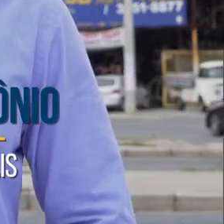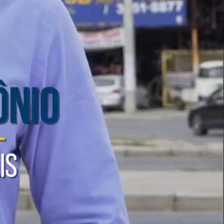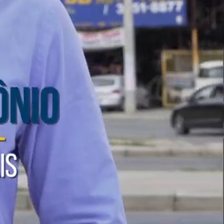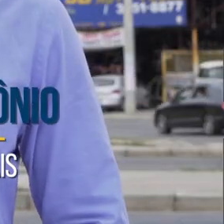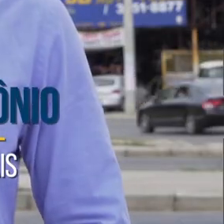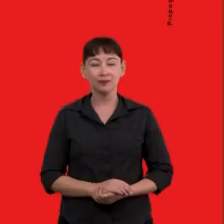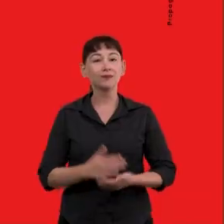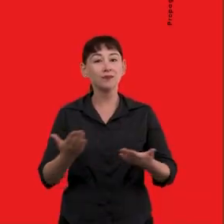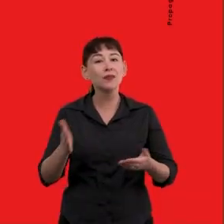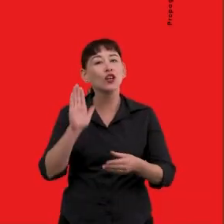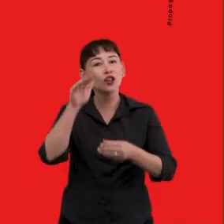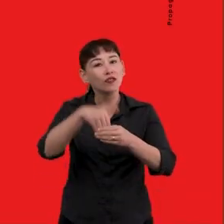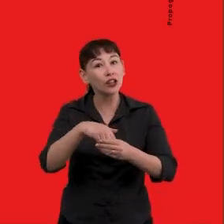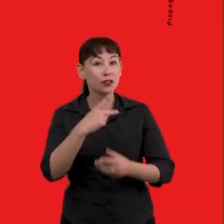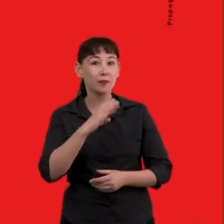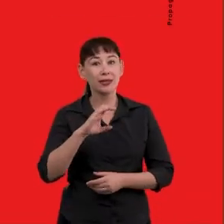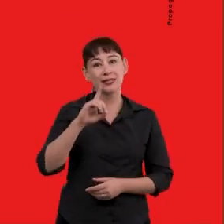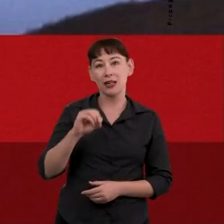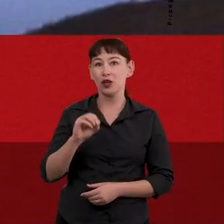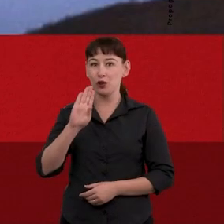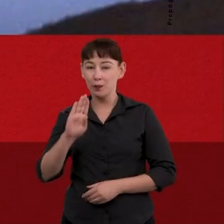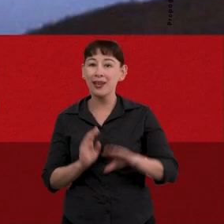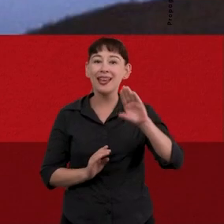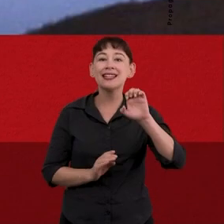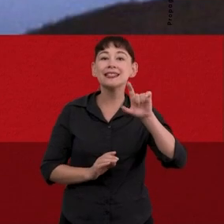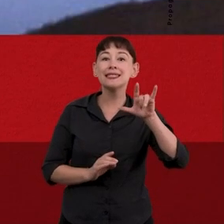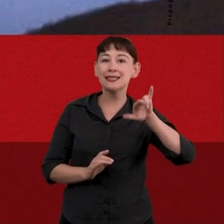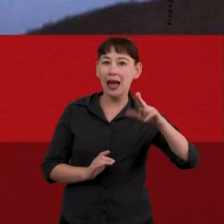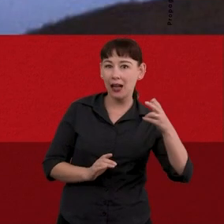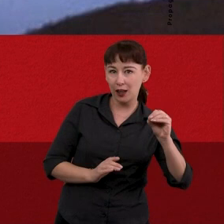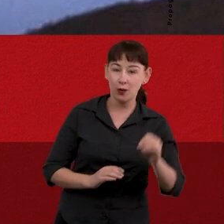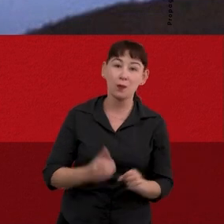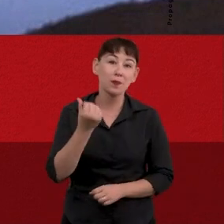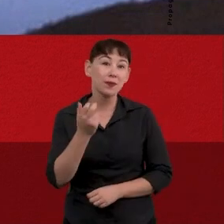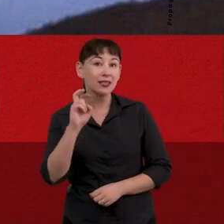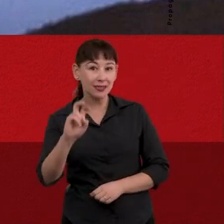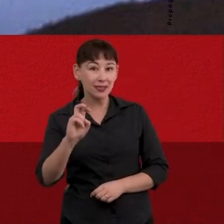vote 17. Vote PCdoB, Celinho do Sintrocel,